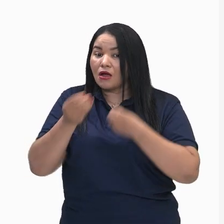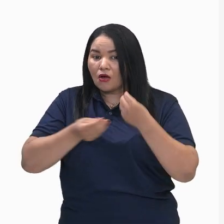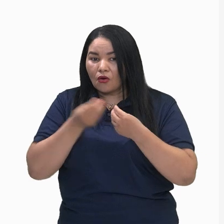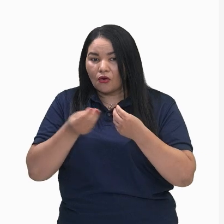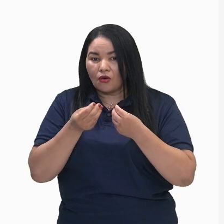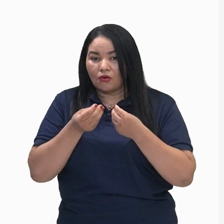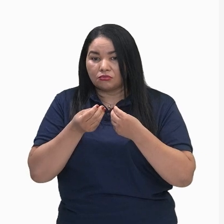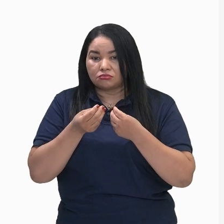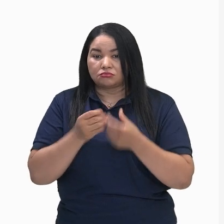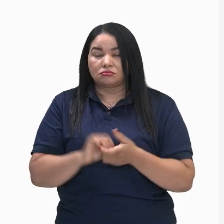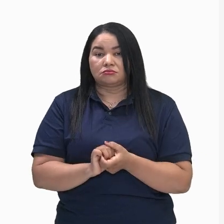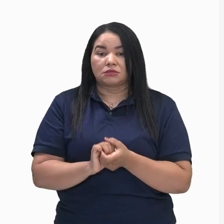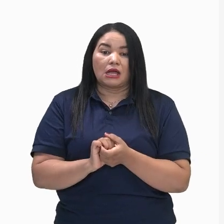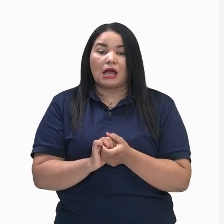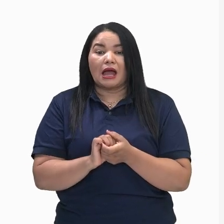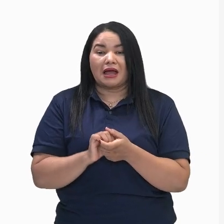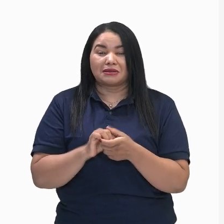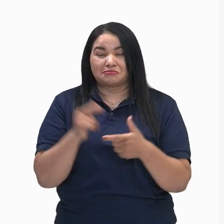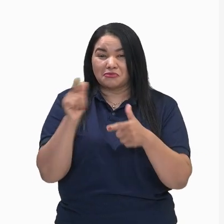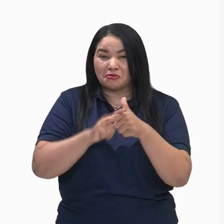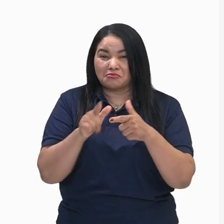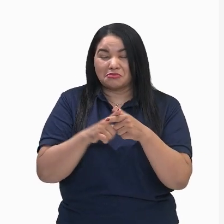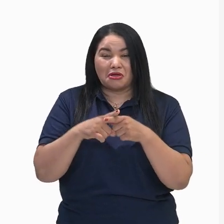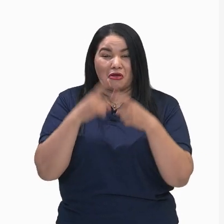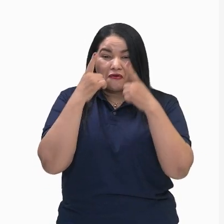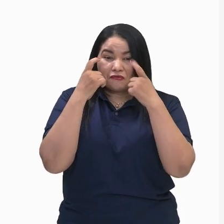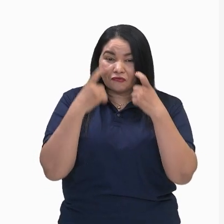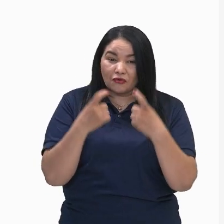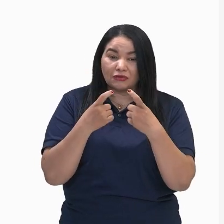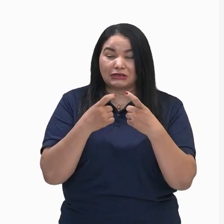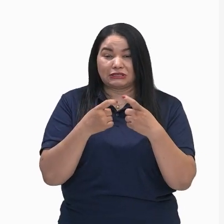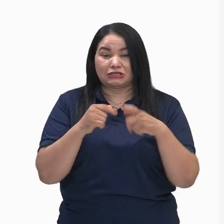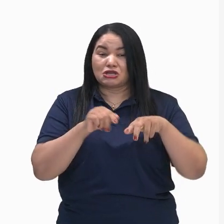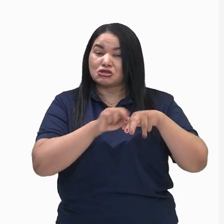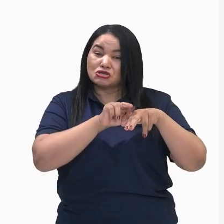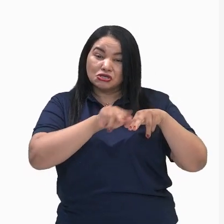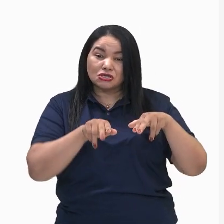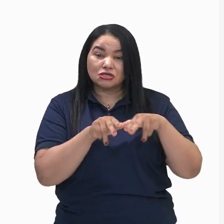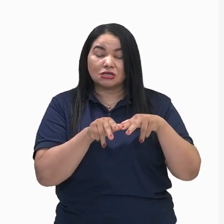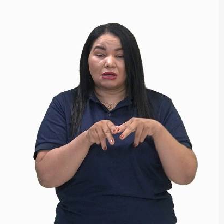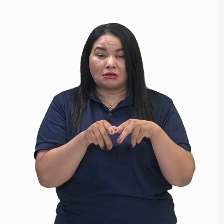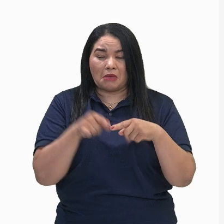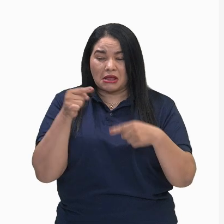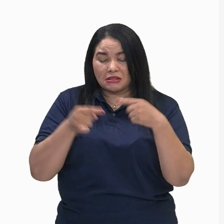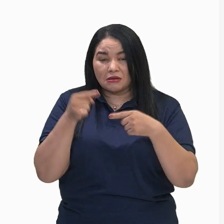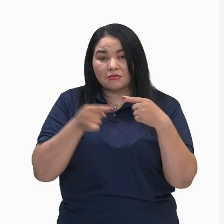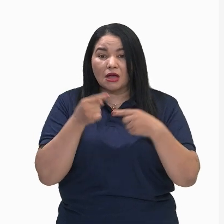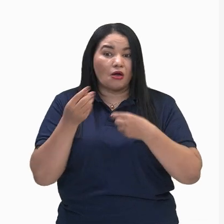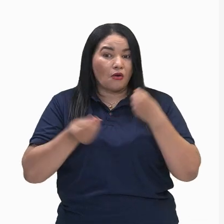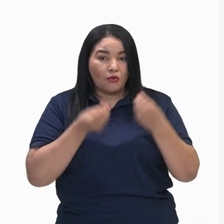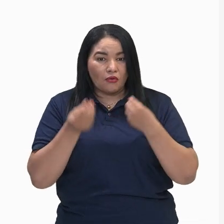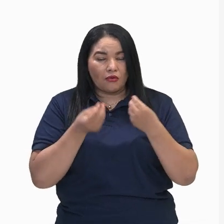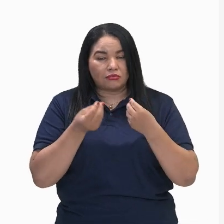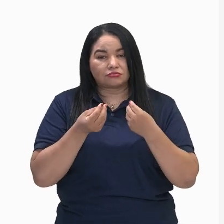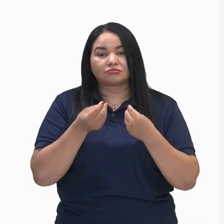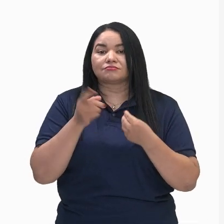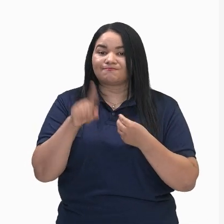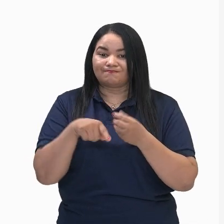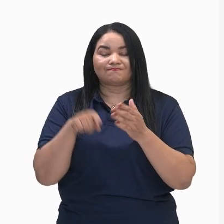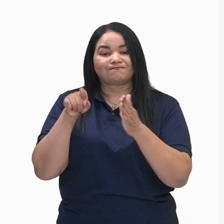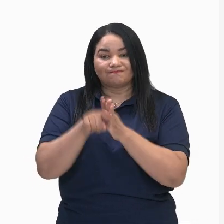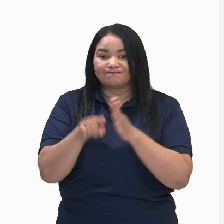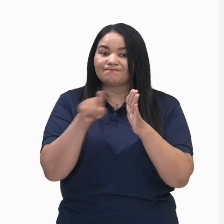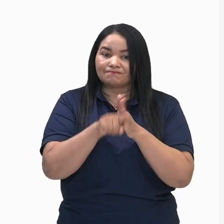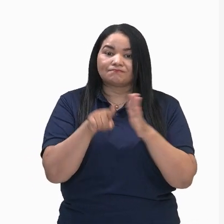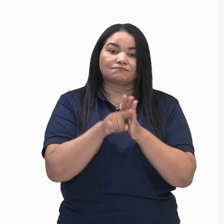as questões de violência de gênero? Então, perguntas podem ser feitas, né, para melhor